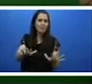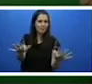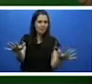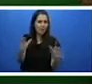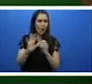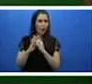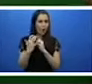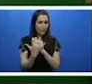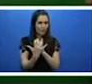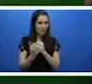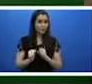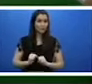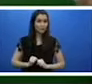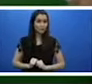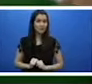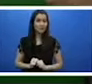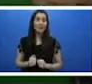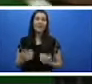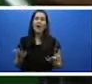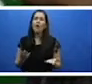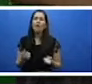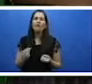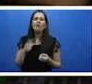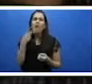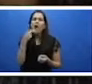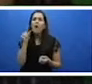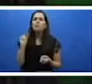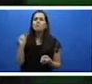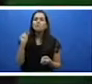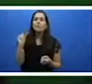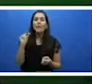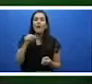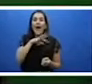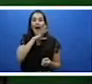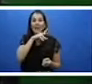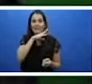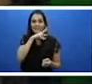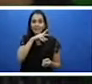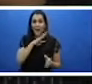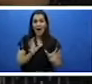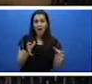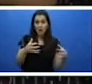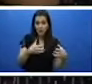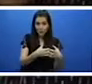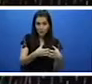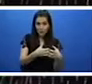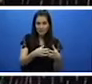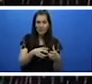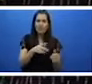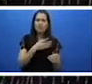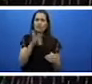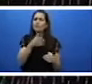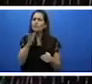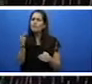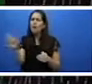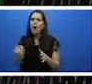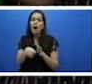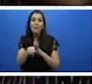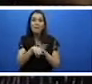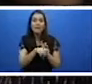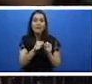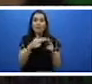Vamos falar um pouquinho sobre estes animais. A turma do Luan estavam fazendo essa pesquisa e eles fizeram